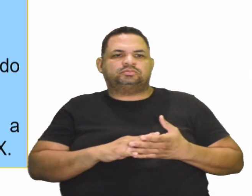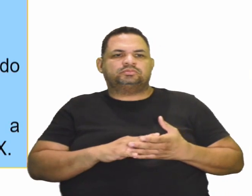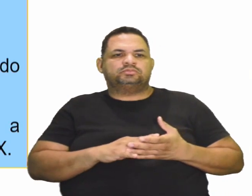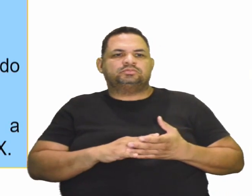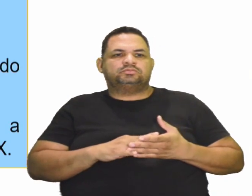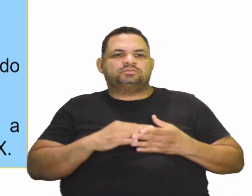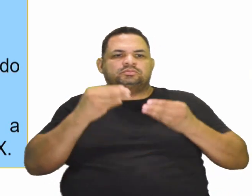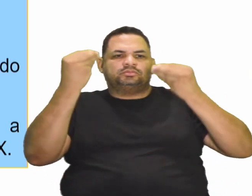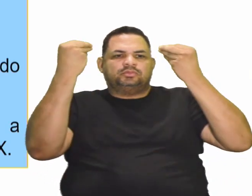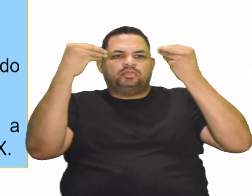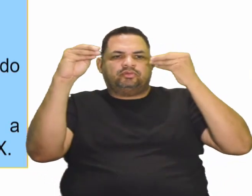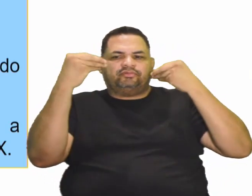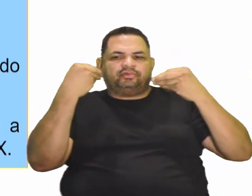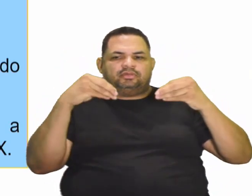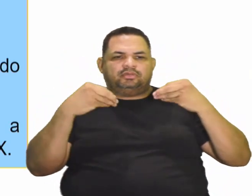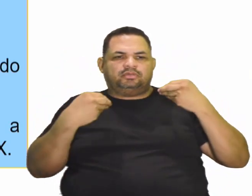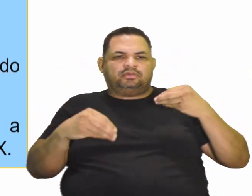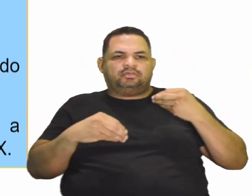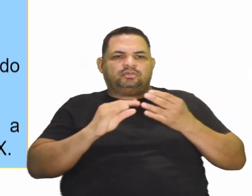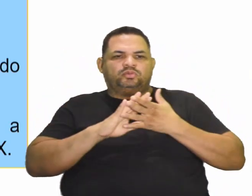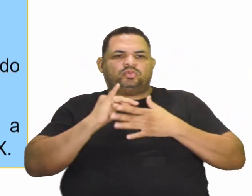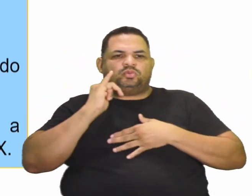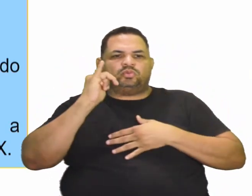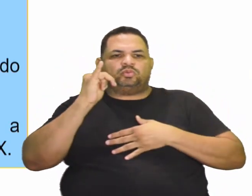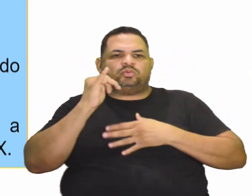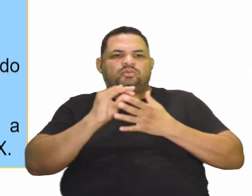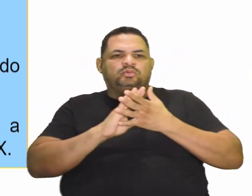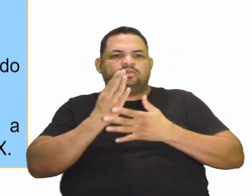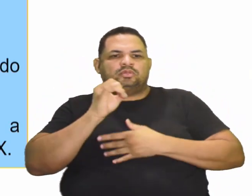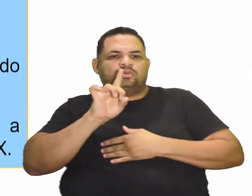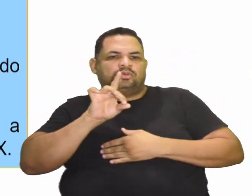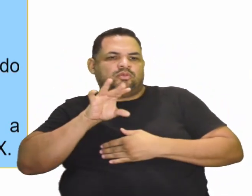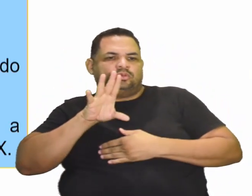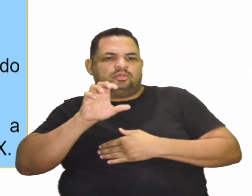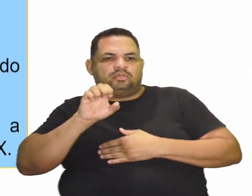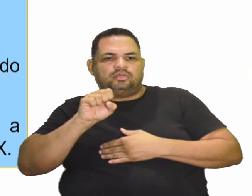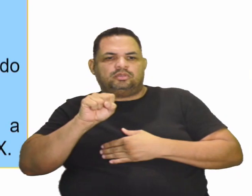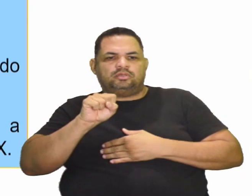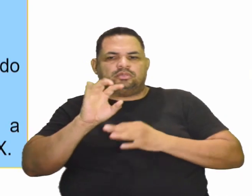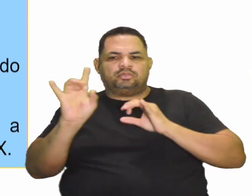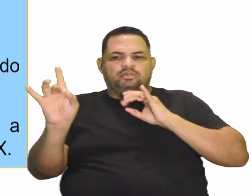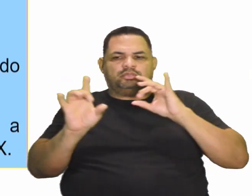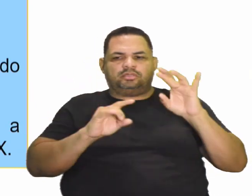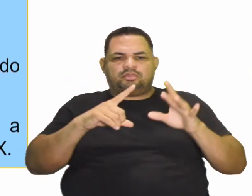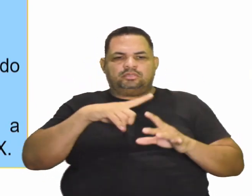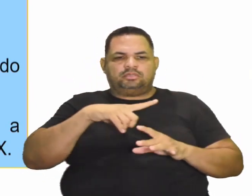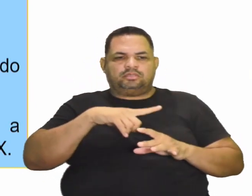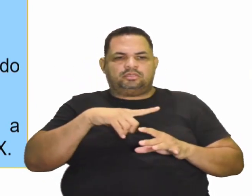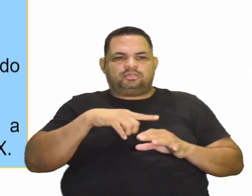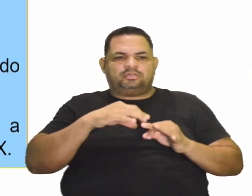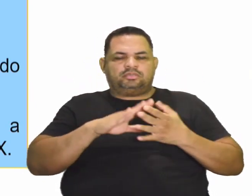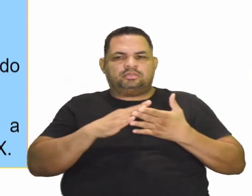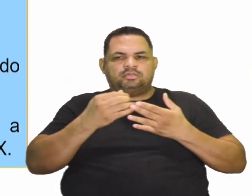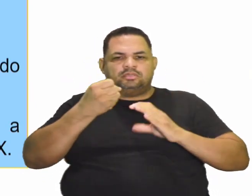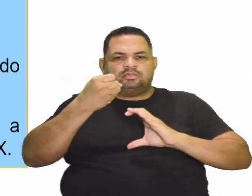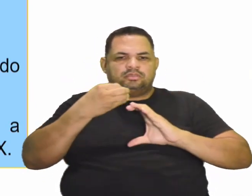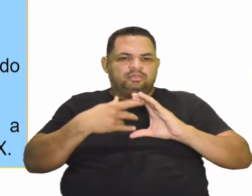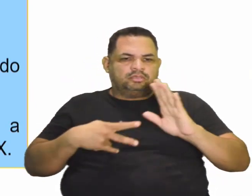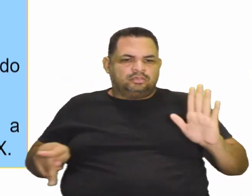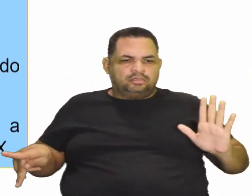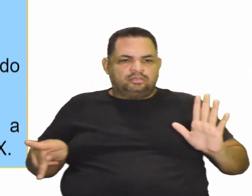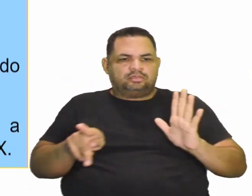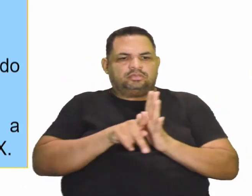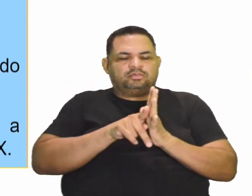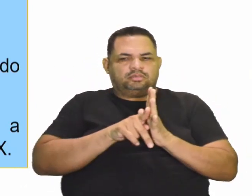e crônica. Então, estudante, cada um desses gêneros tem características próprias,